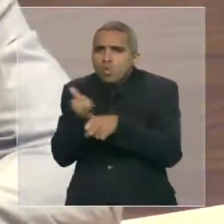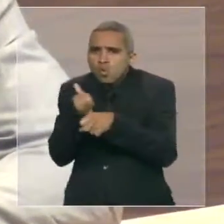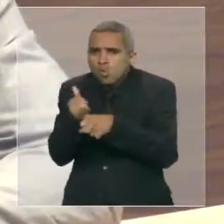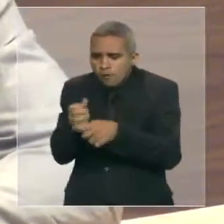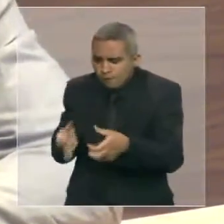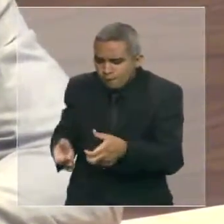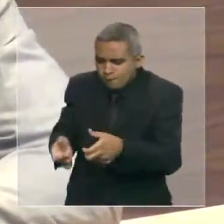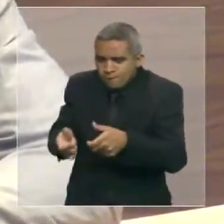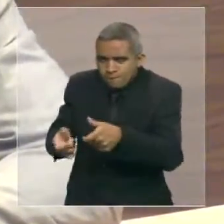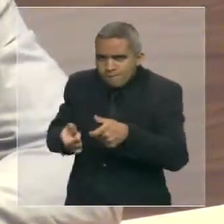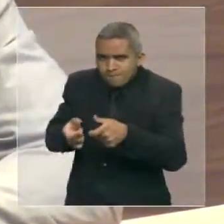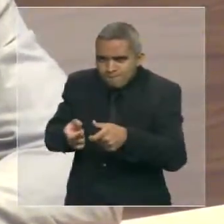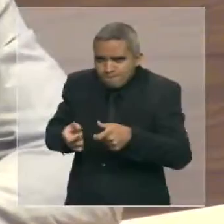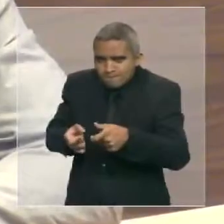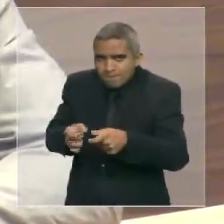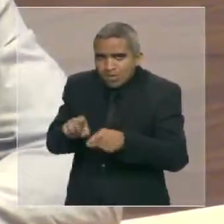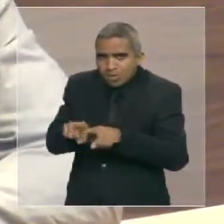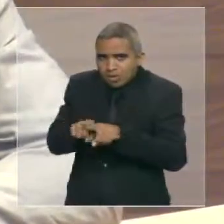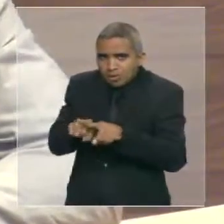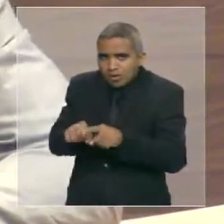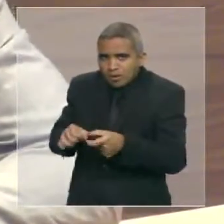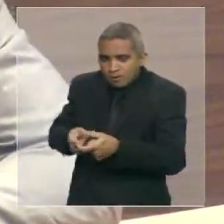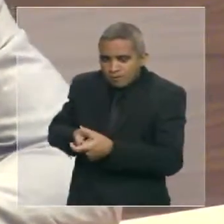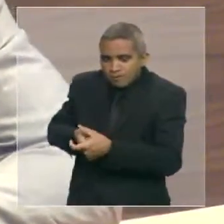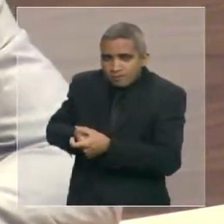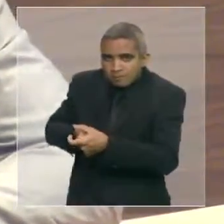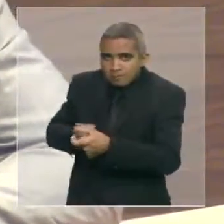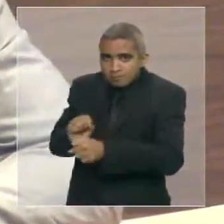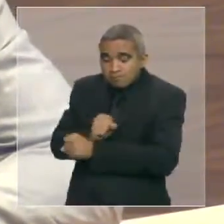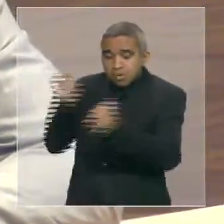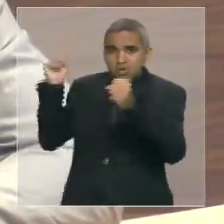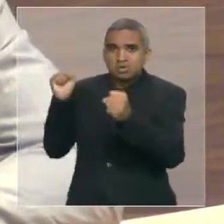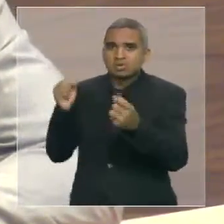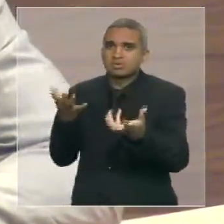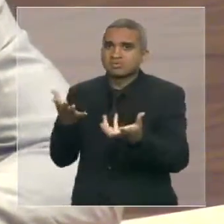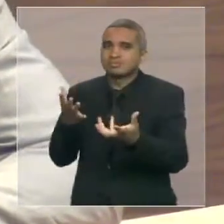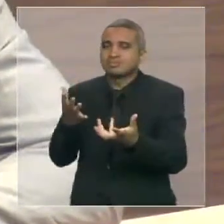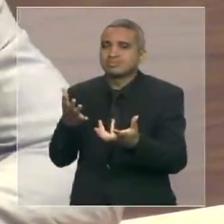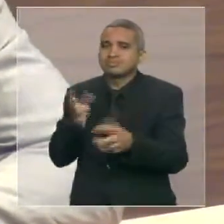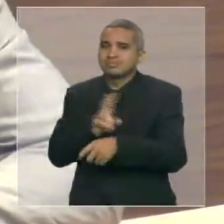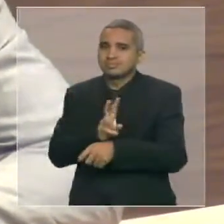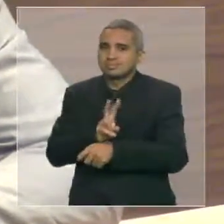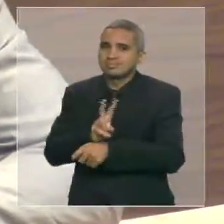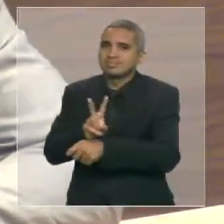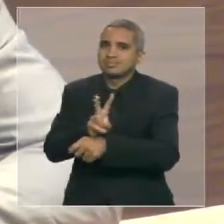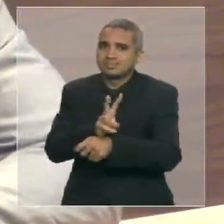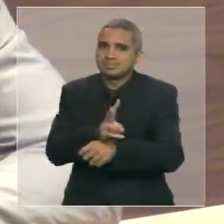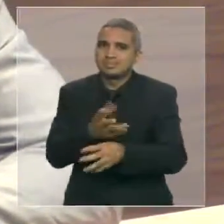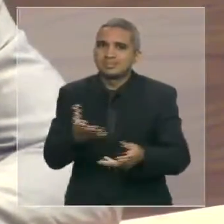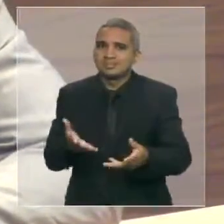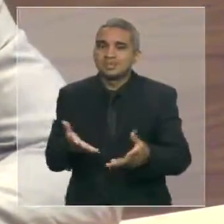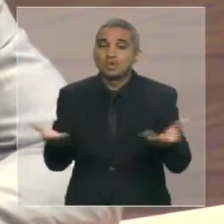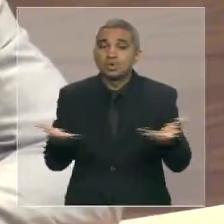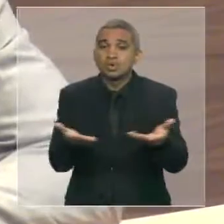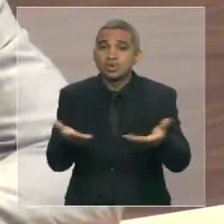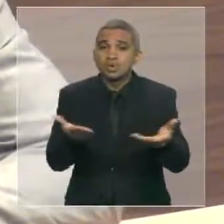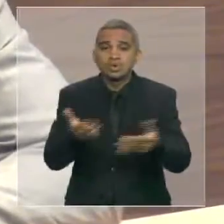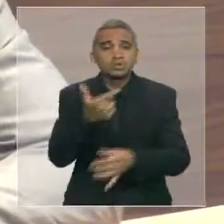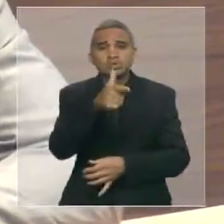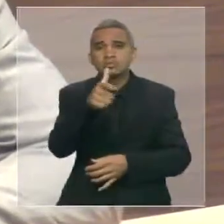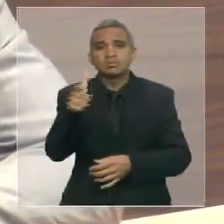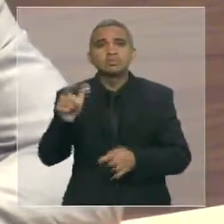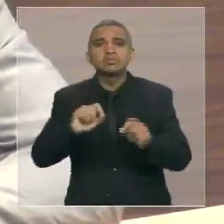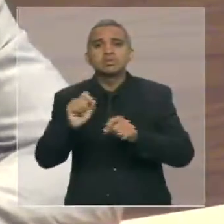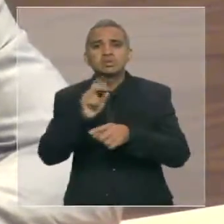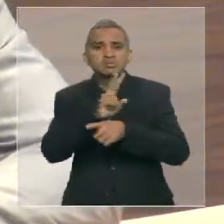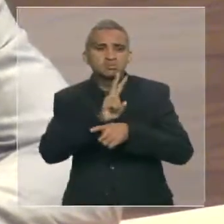os explosivos. Hoje, não existe nenhuma monitoração online dos bancos. Porque, veja bem,